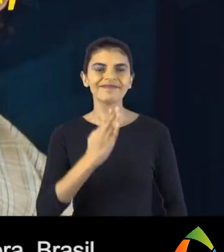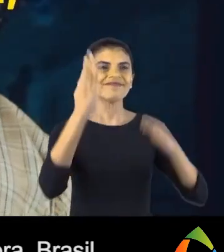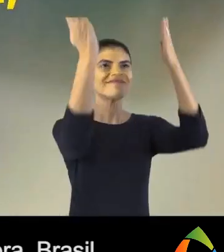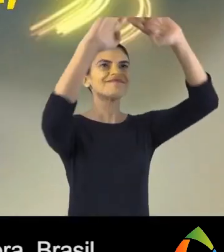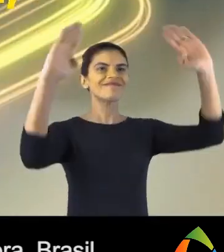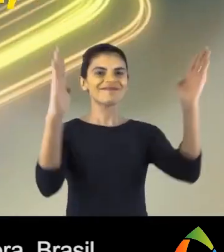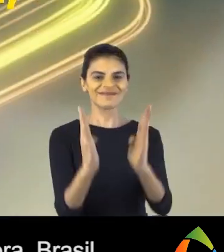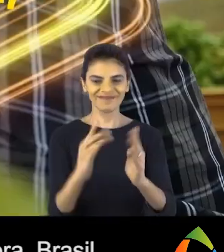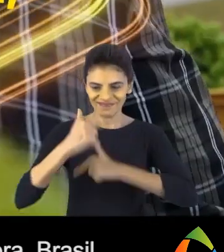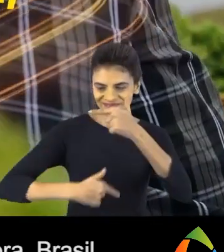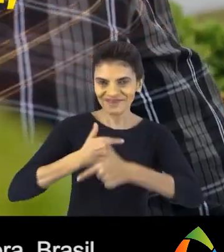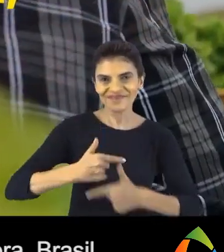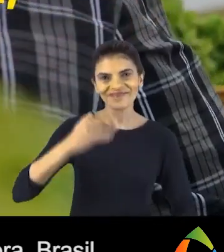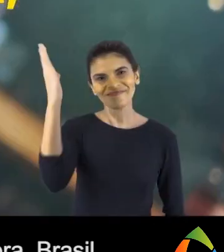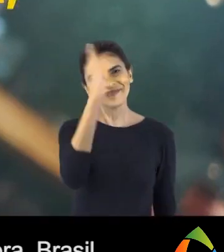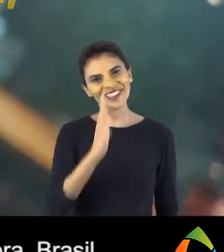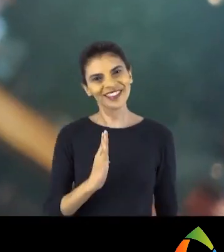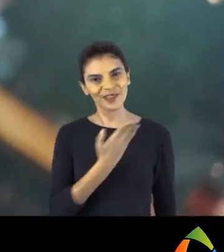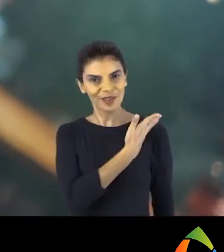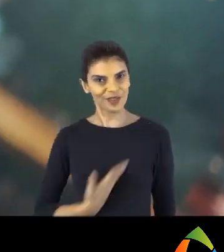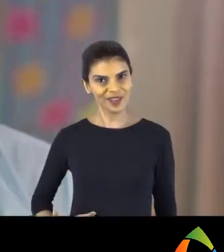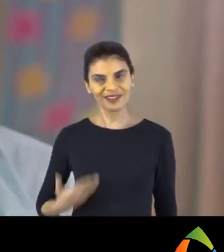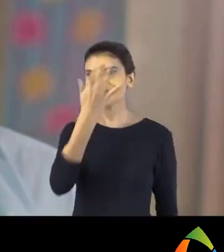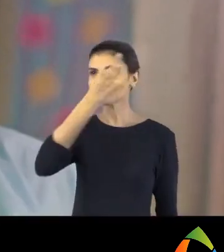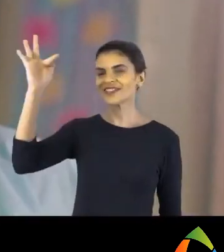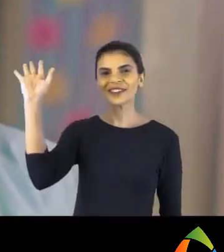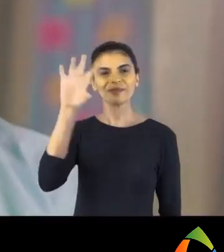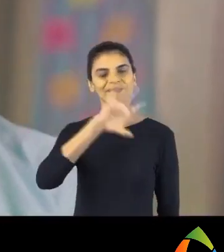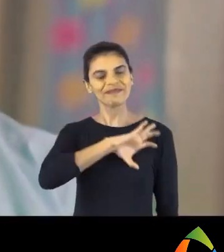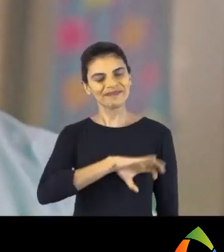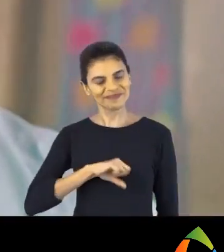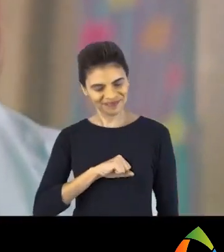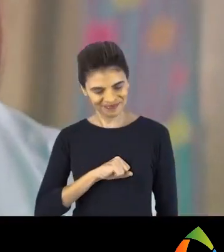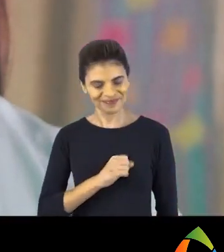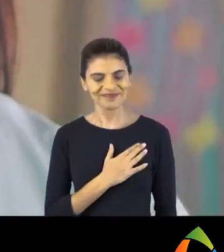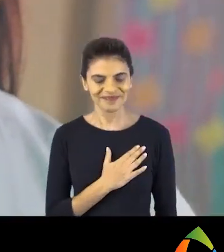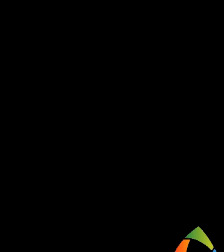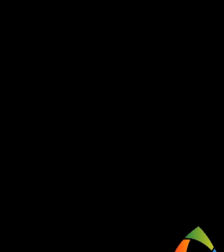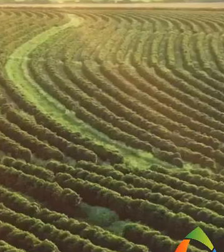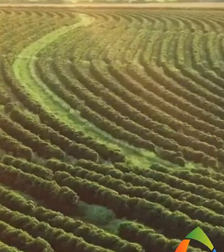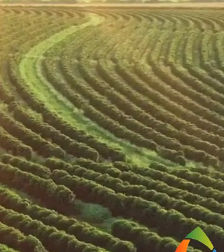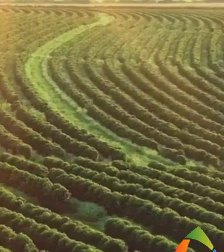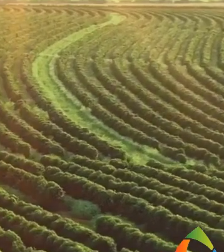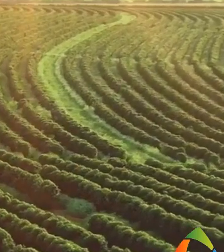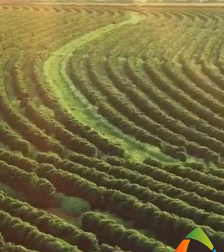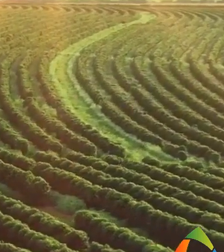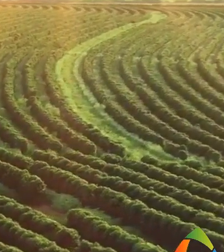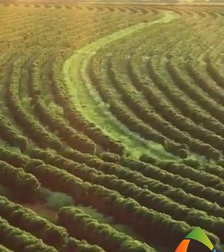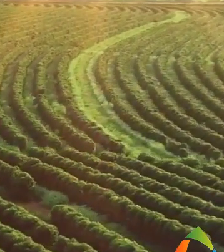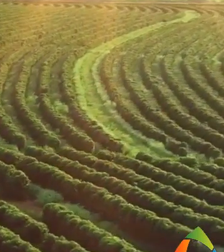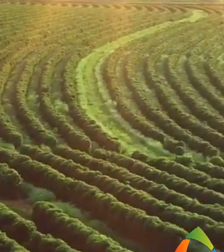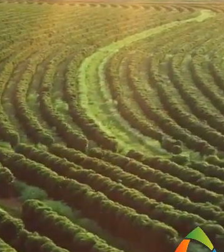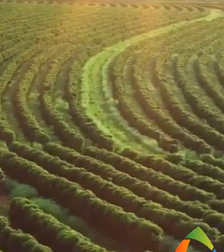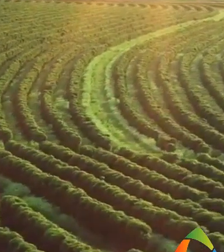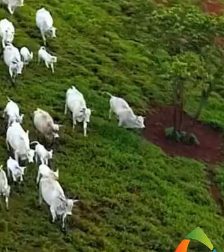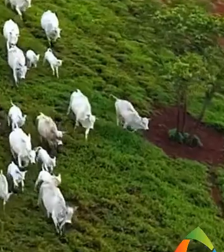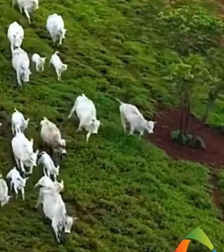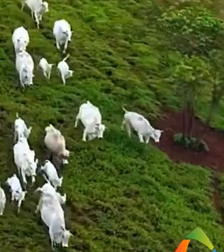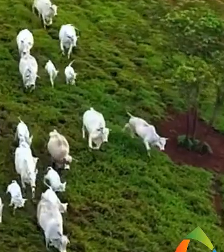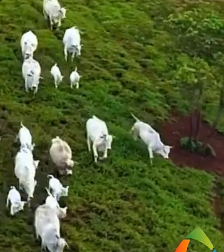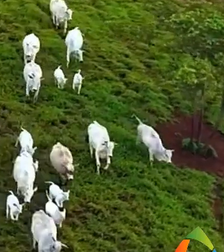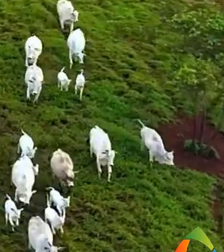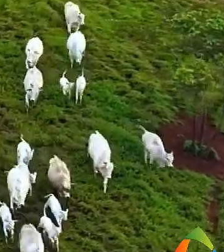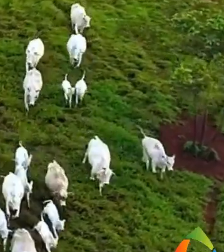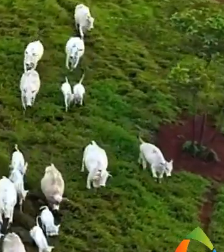A pátria trabalhadora Brasil. Governo Federal. Pátria amada Brasil. A produção agropecuária do nosso Brasil